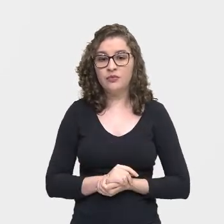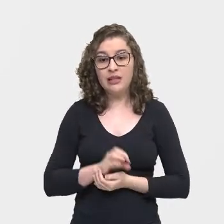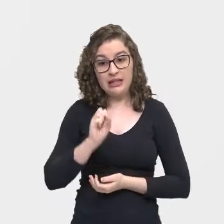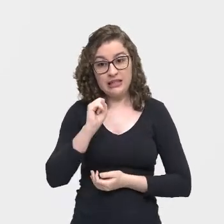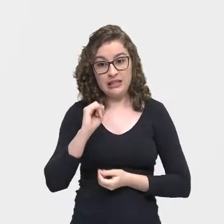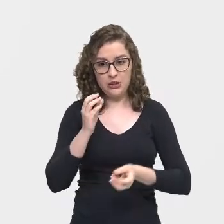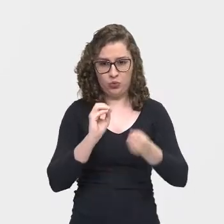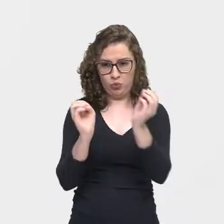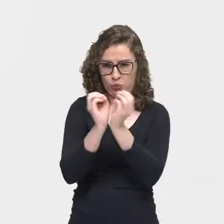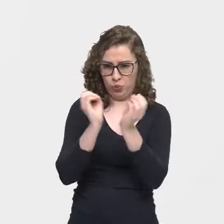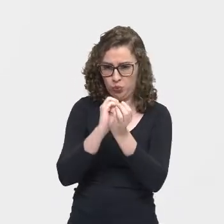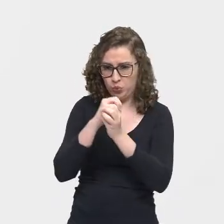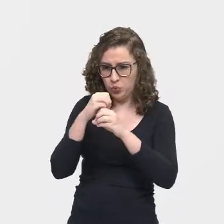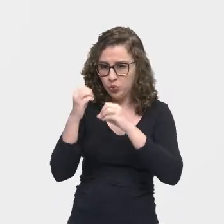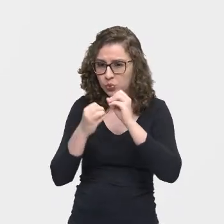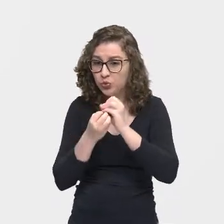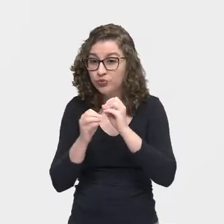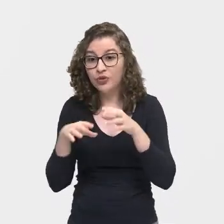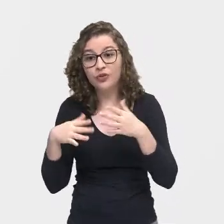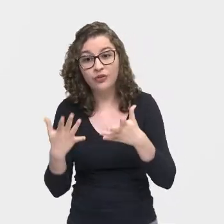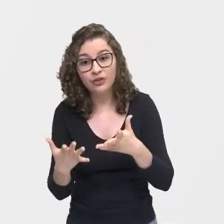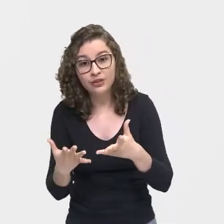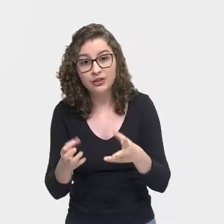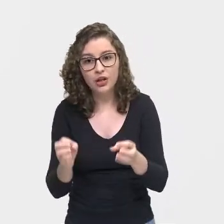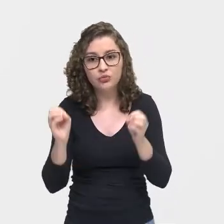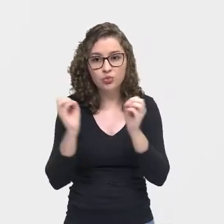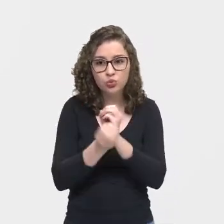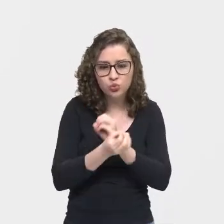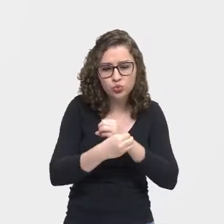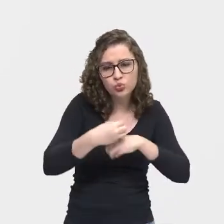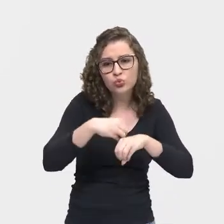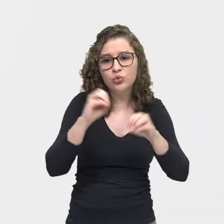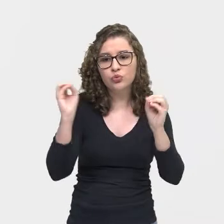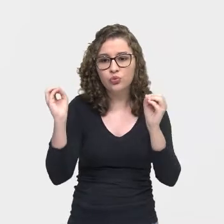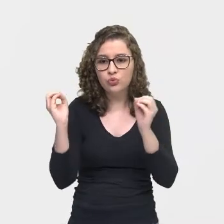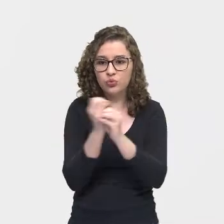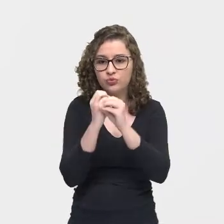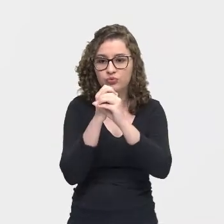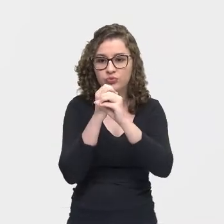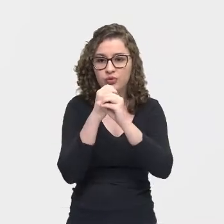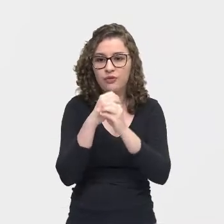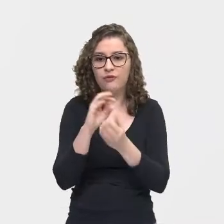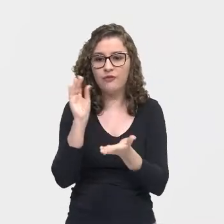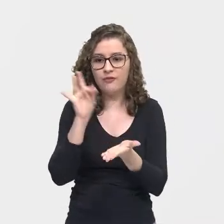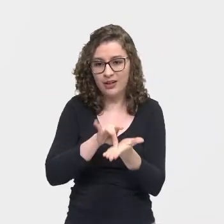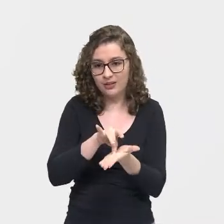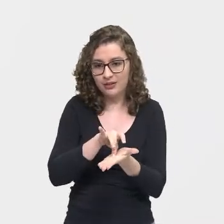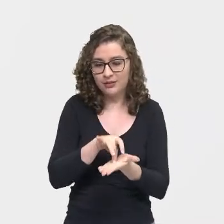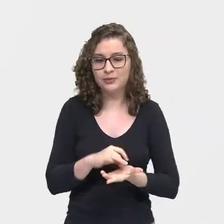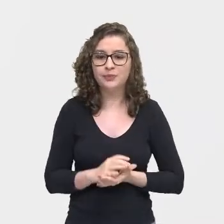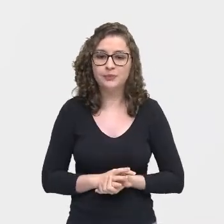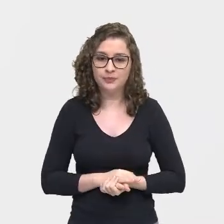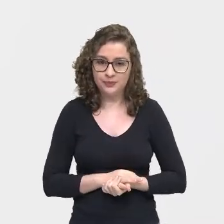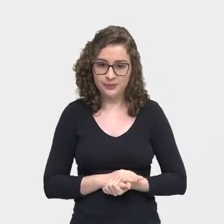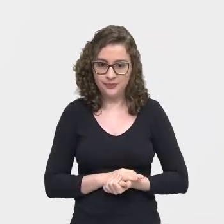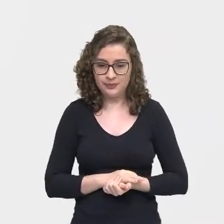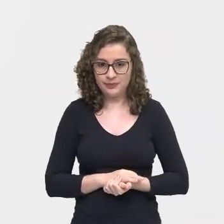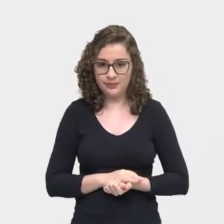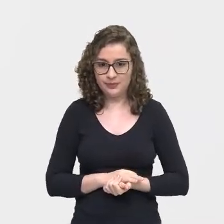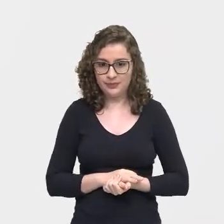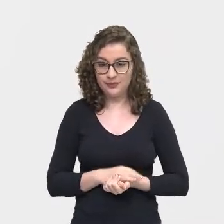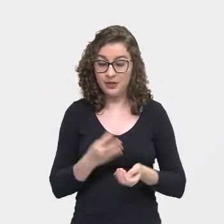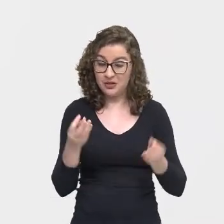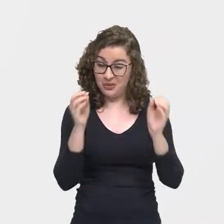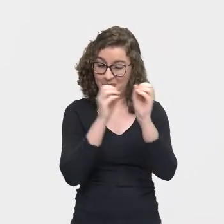mais colisões, eu vou ter mais colisões efetivas acontecendo, tá bom? Mais colisões,